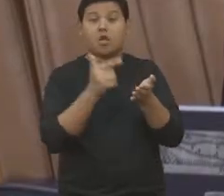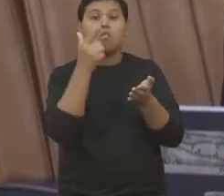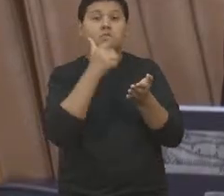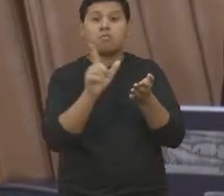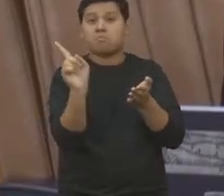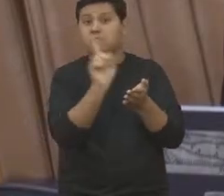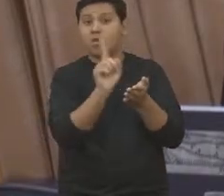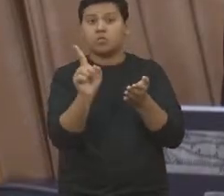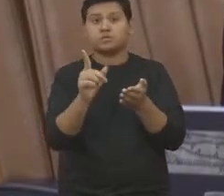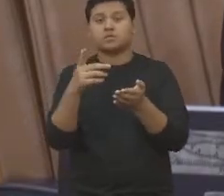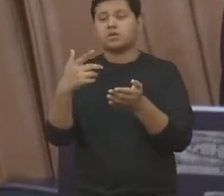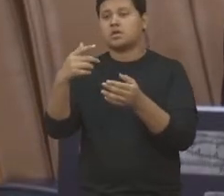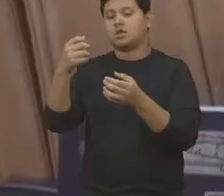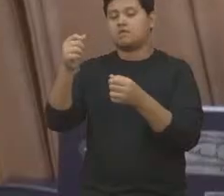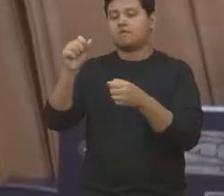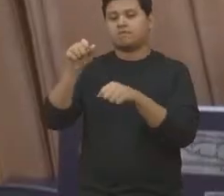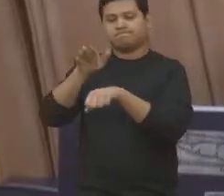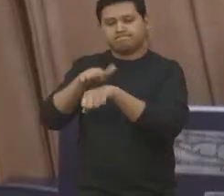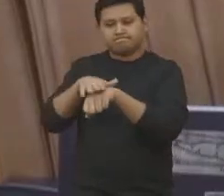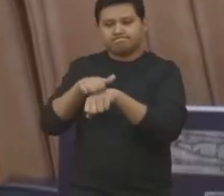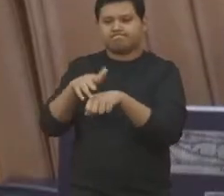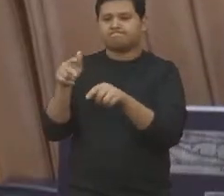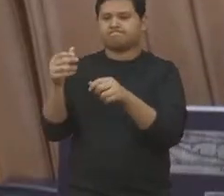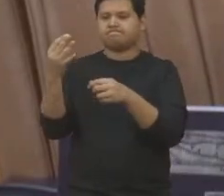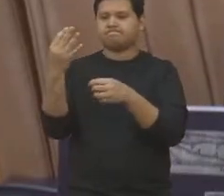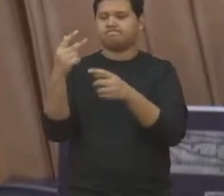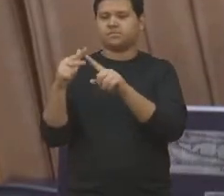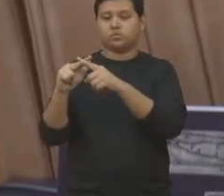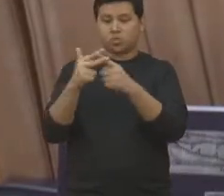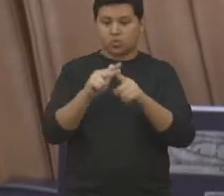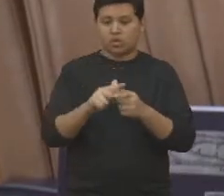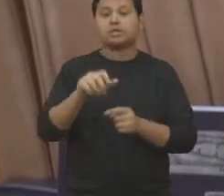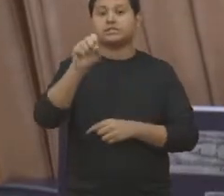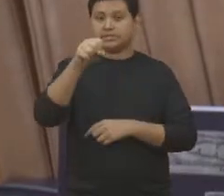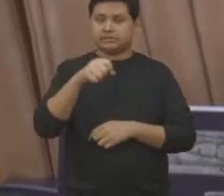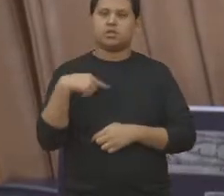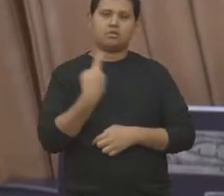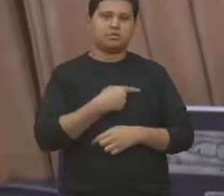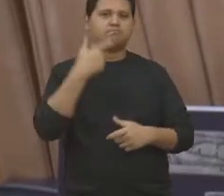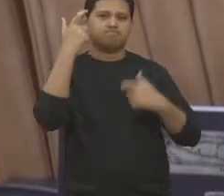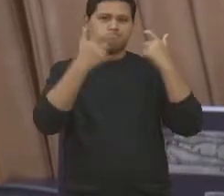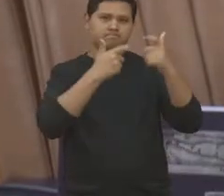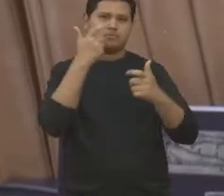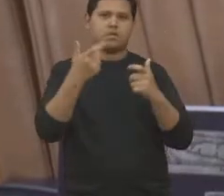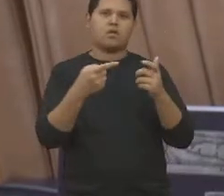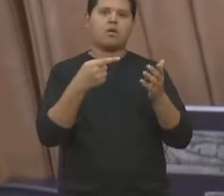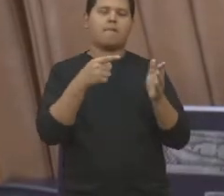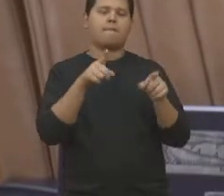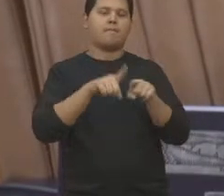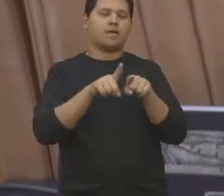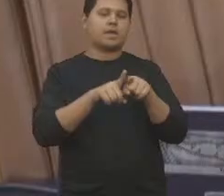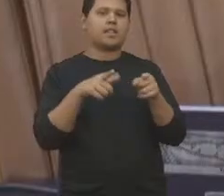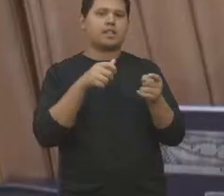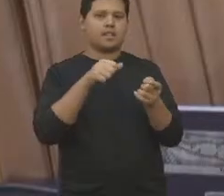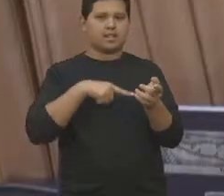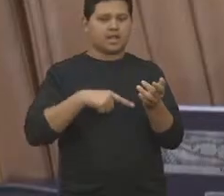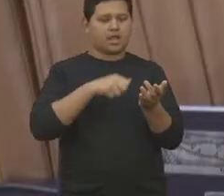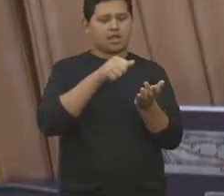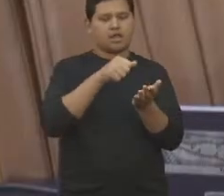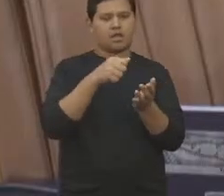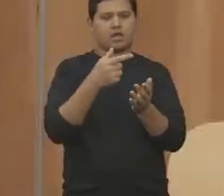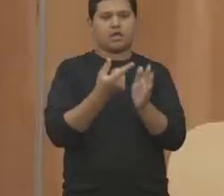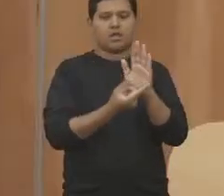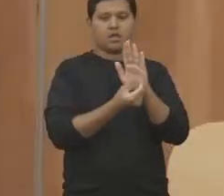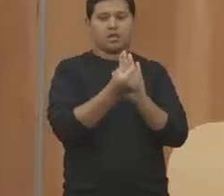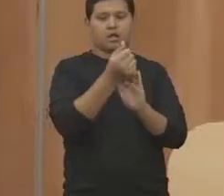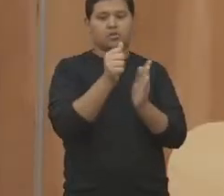essas novas atribuições? Existe essa preocupação. A Secretaria de Mobilidade ela tem recurso de multa. Esse recurso a gente percebe que ao longo